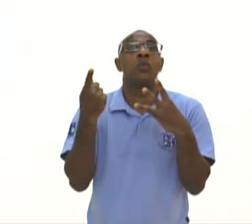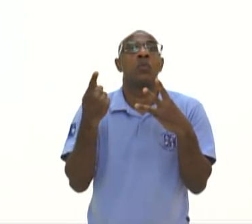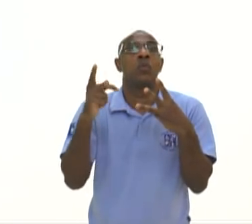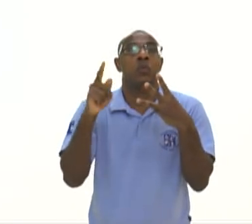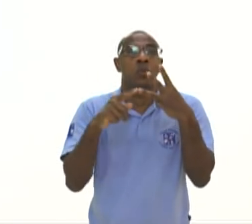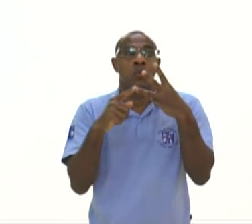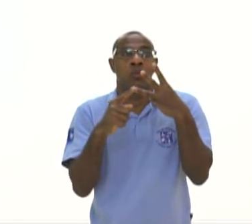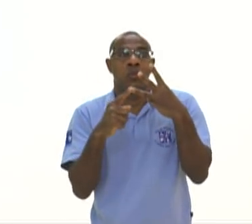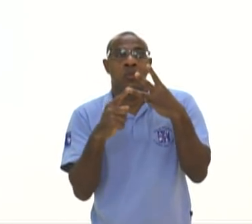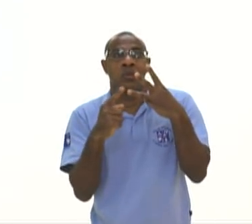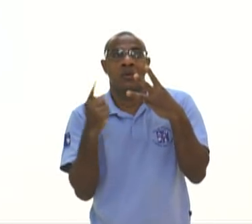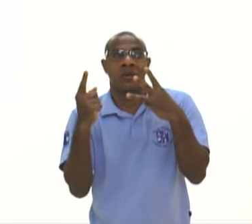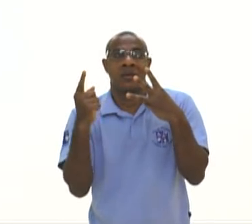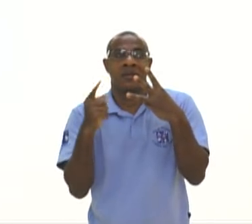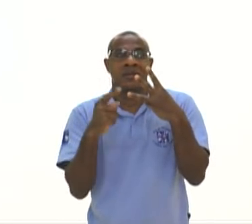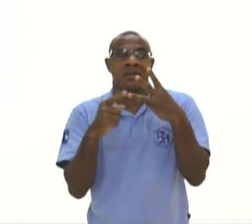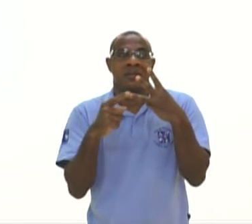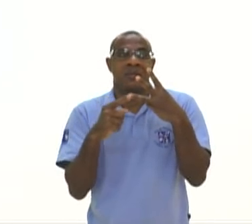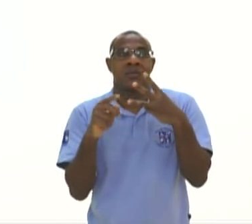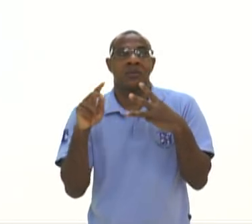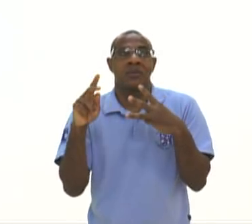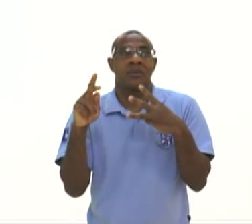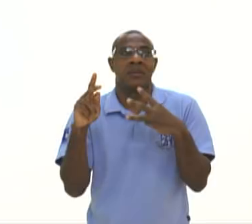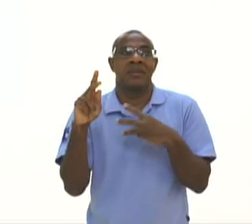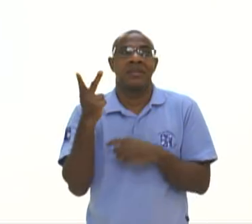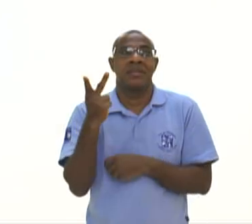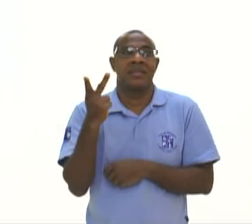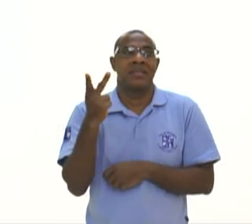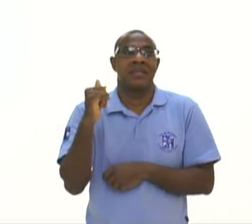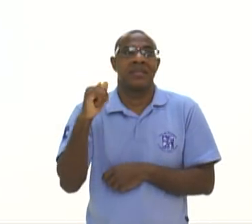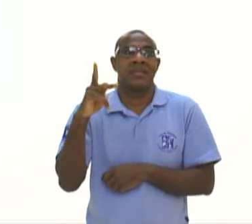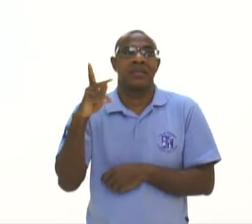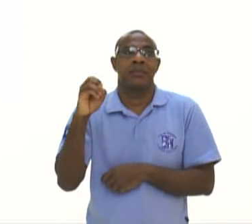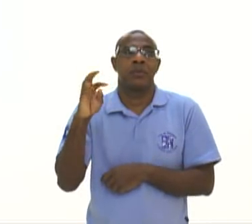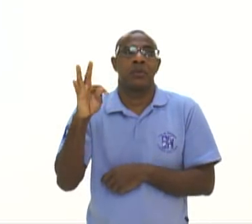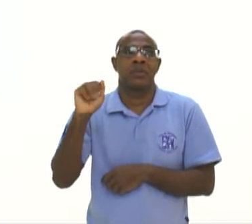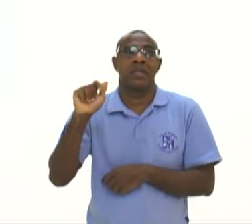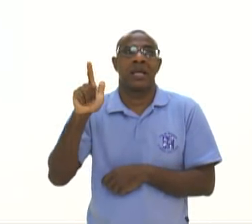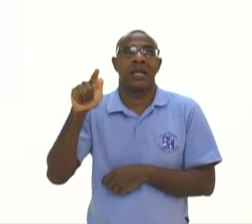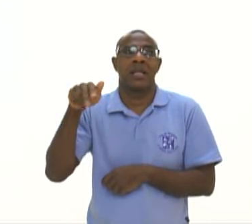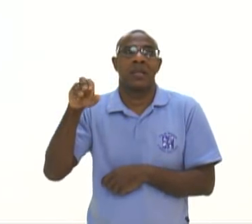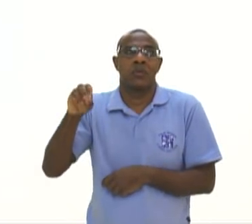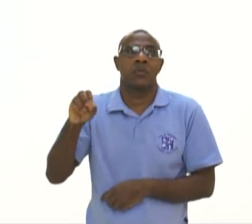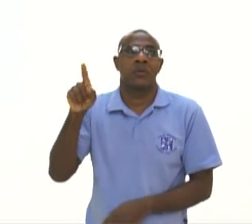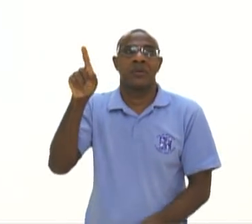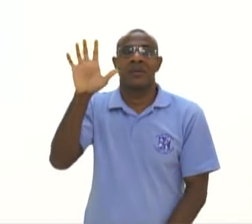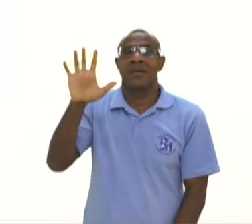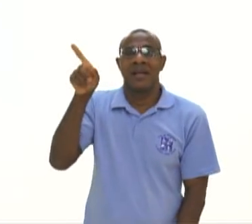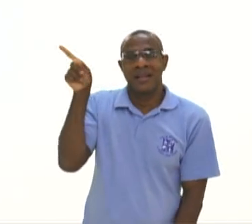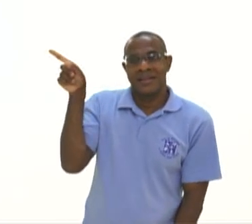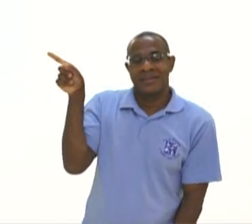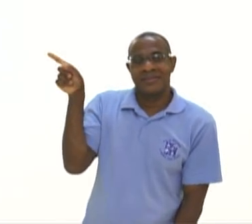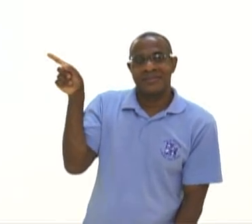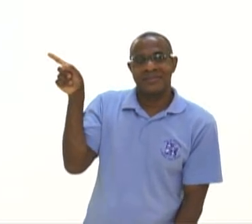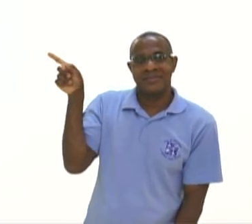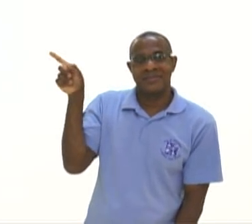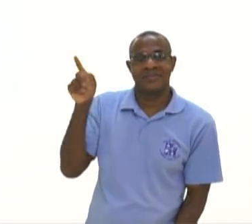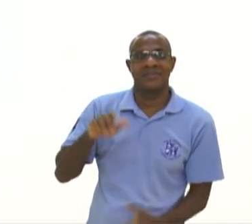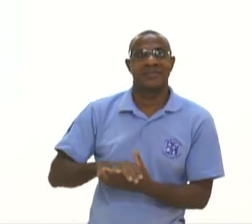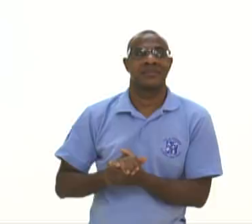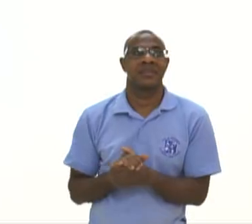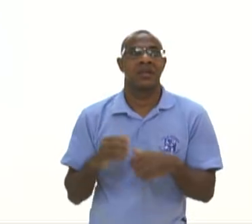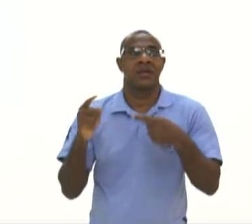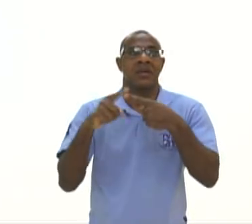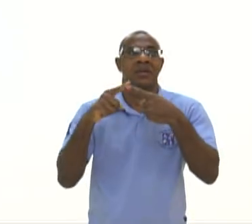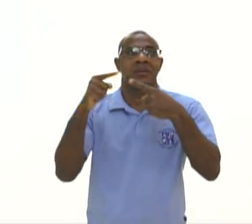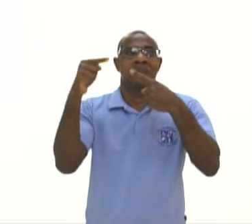hipófise, tá? Se você não lembrou, não tem problema, é chamada hipotálamo essa área. No hipotálamo, né, se